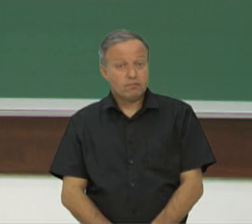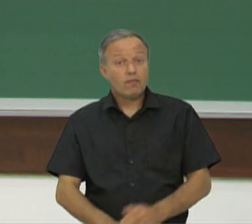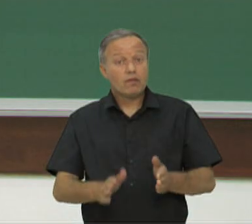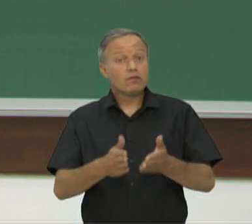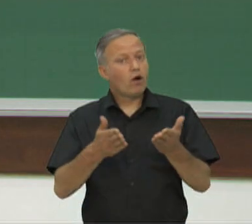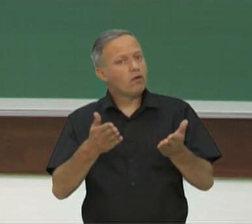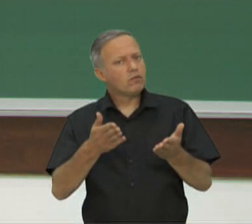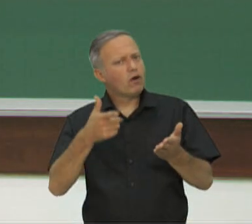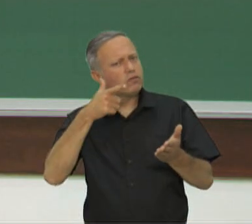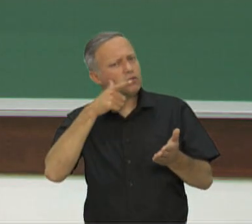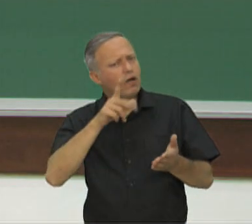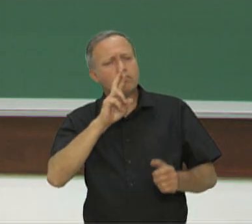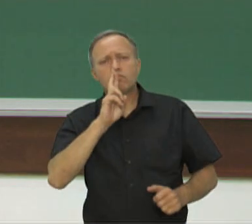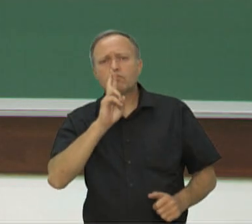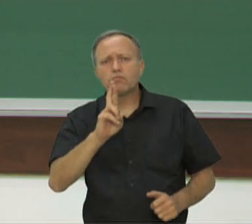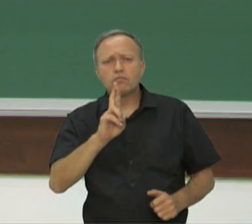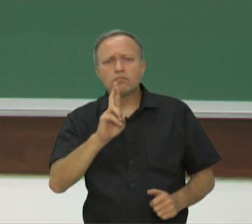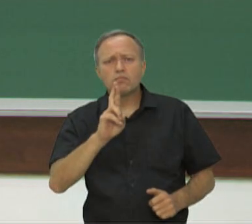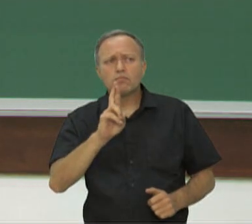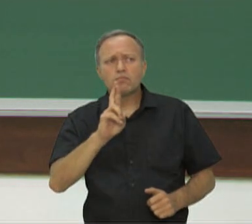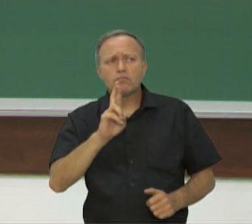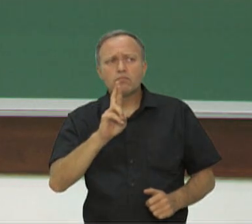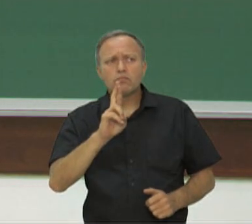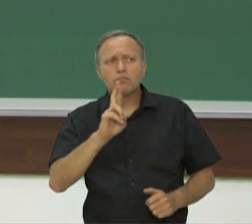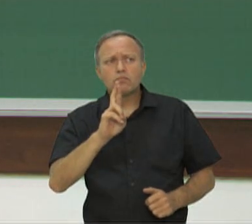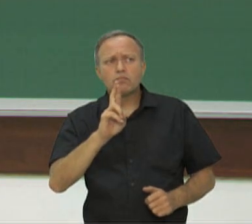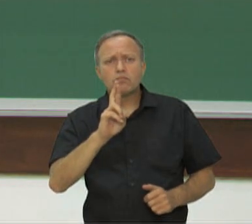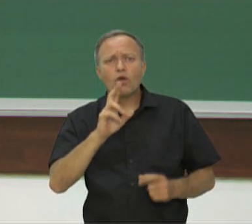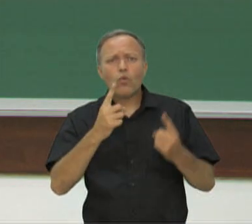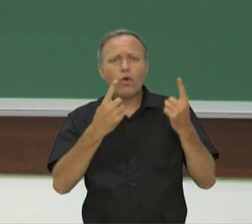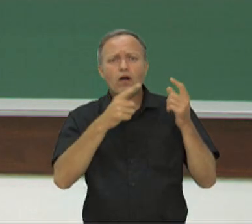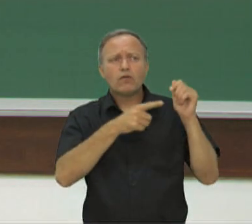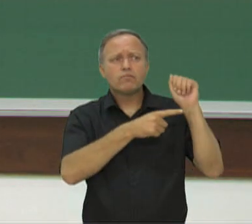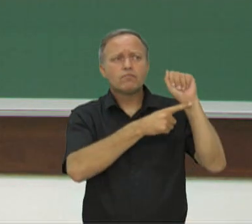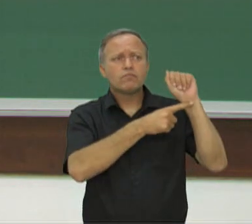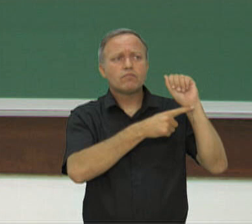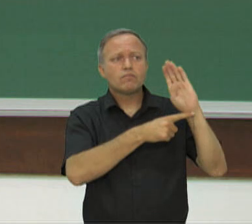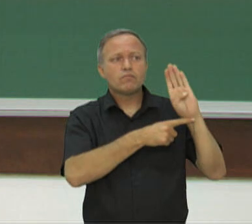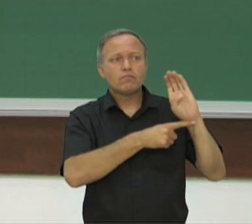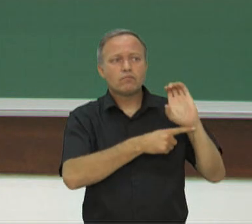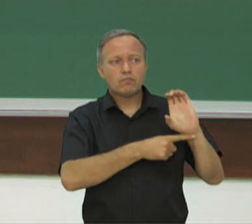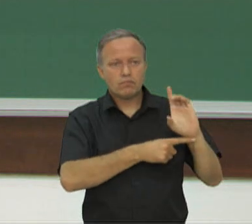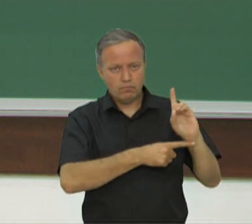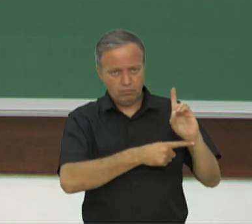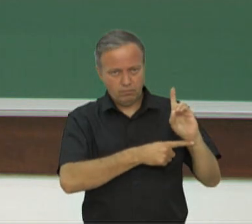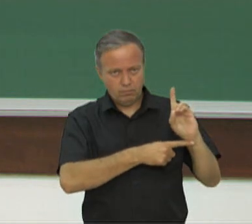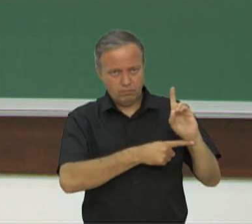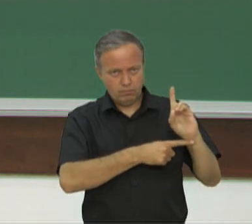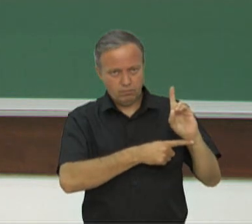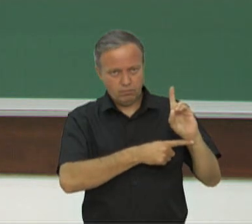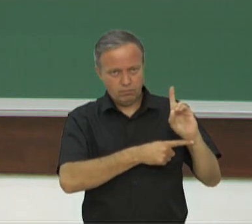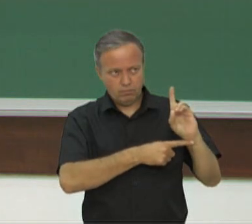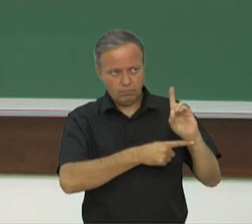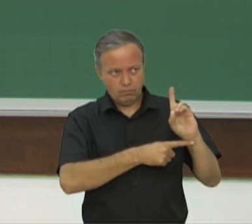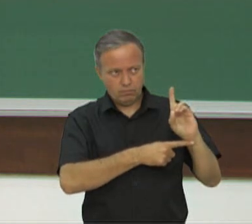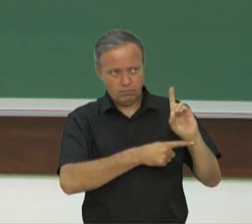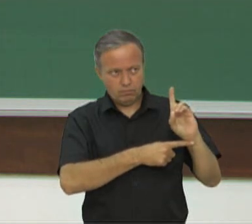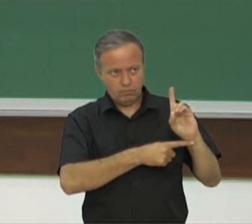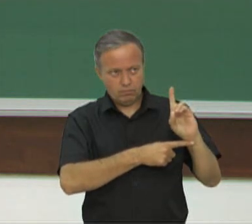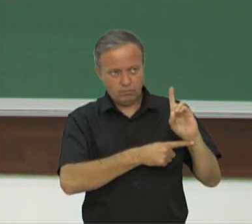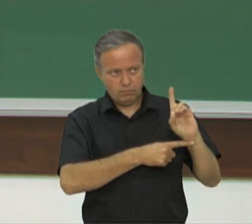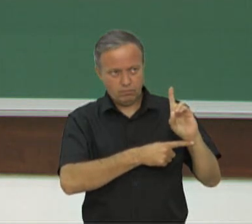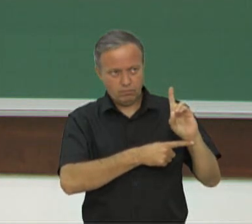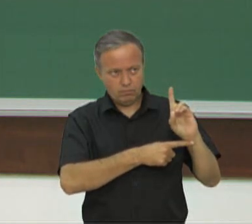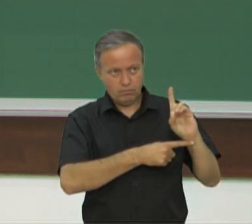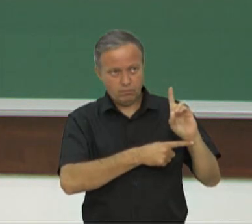Daí, conseguiram descobrir qual é essa vertente, quais as alternativas é a correta? Vamos ver aqui então qual é a alternativa